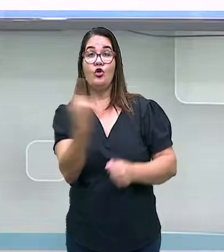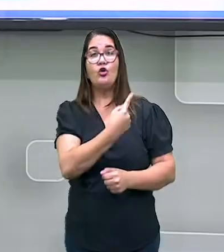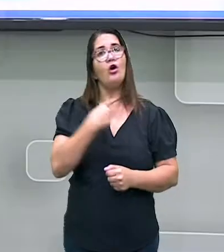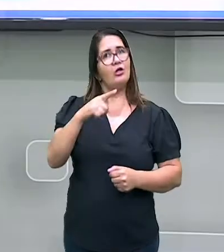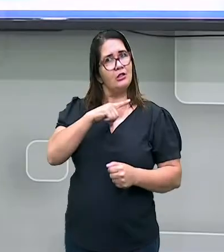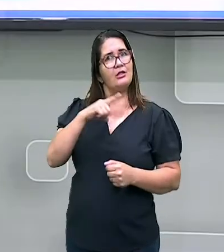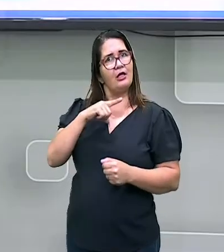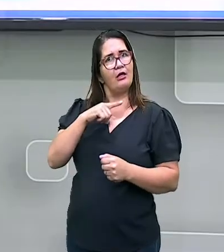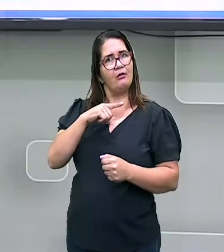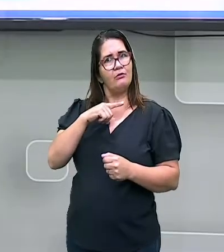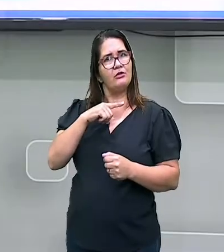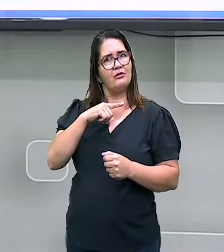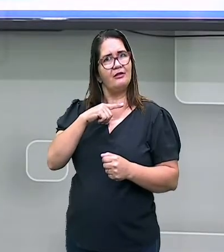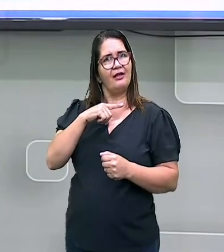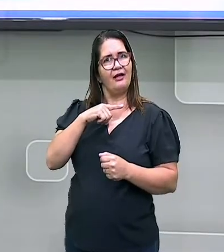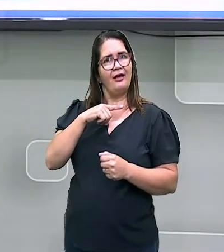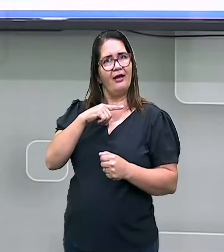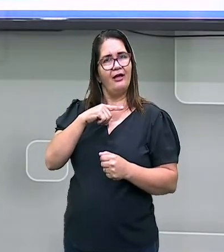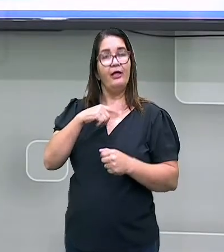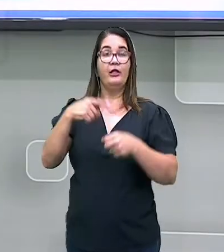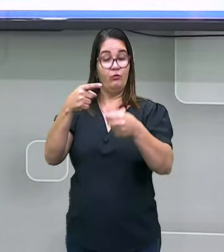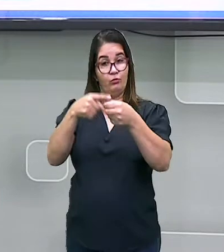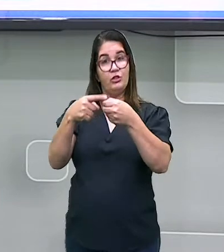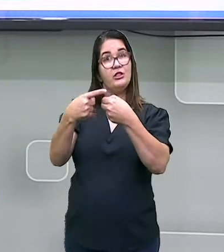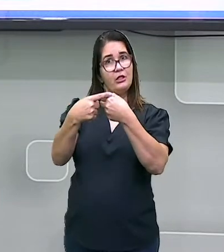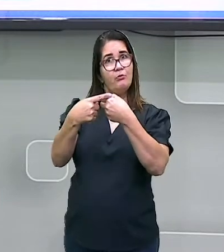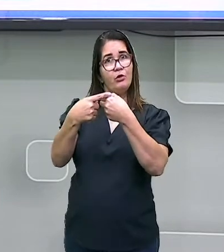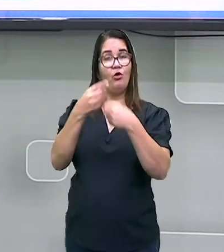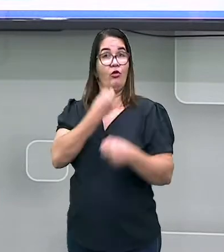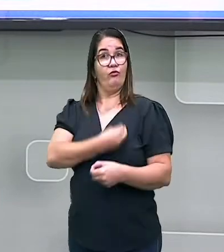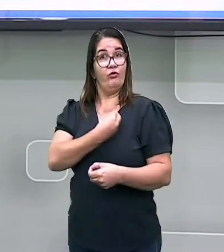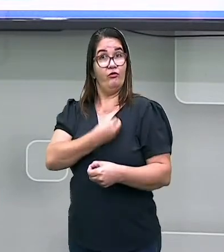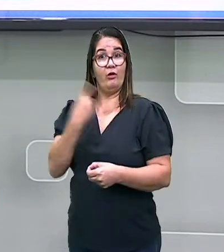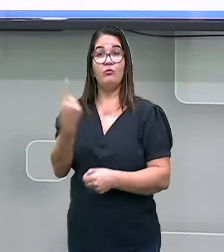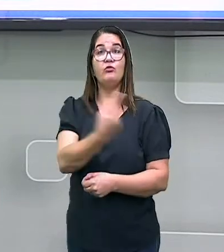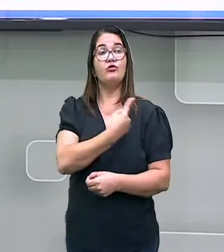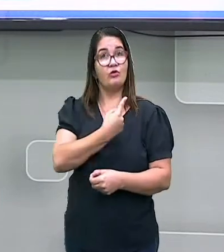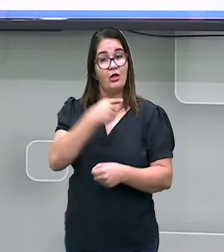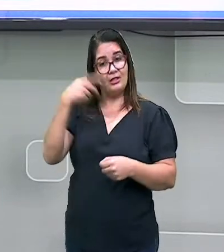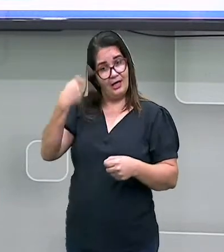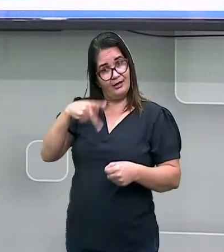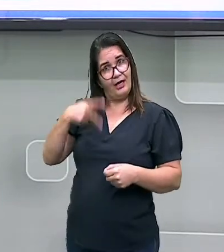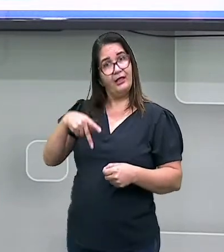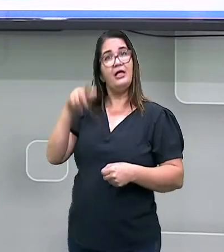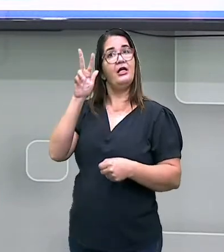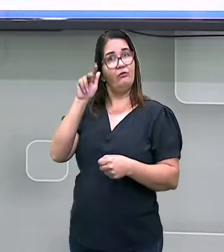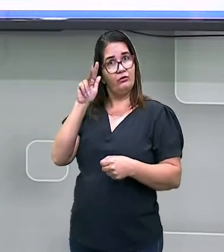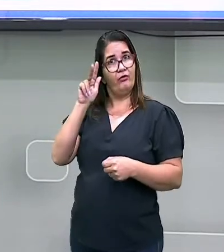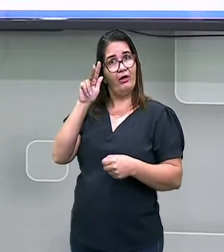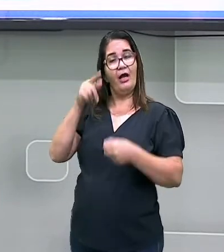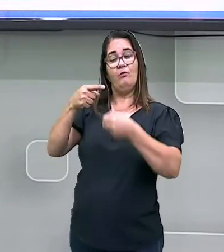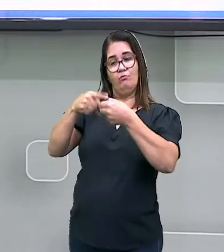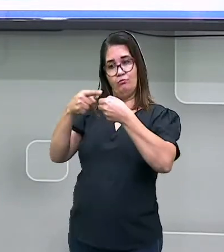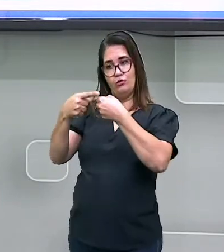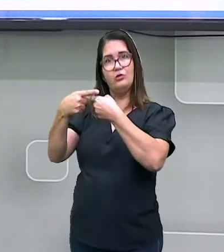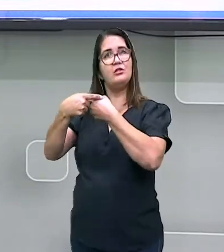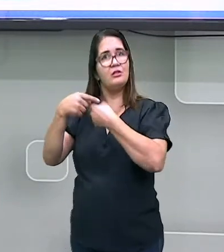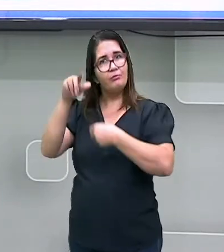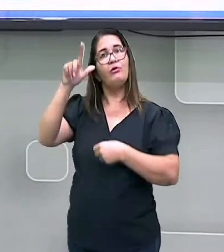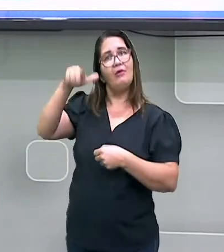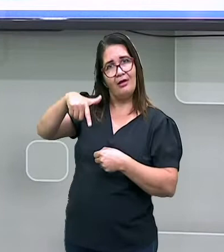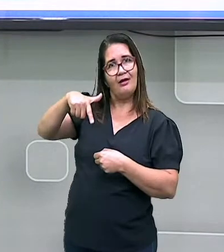Município de Governador Valadares. Essa é a menor junção que nós temos aqui dentro